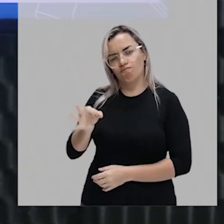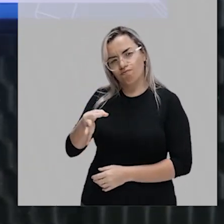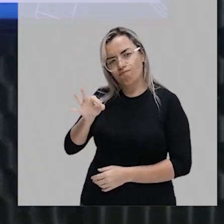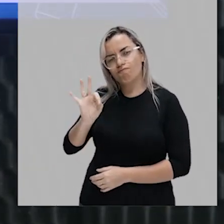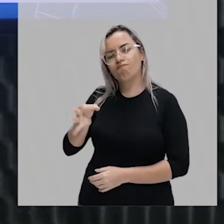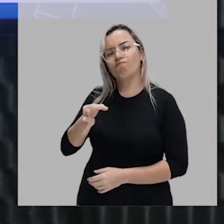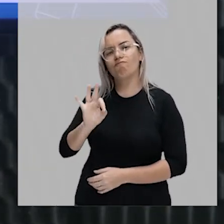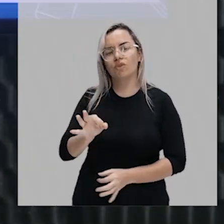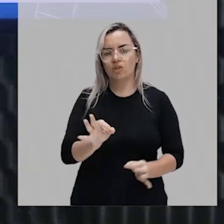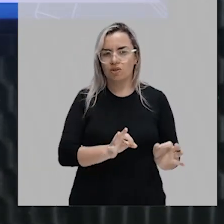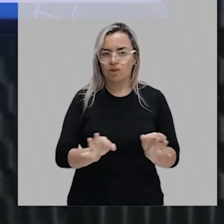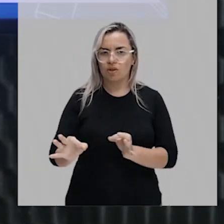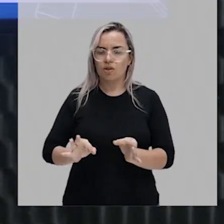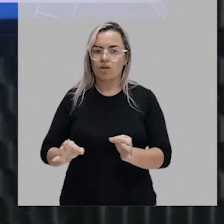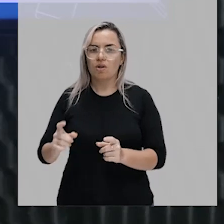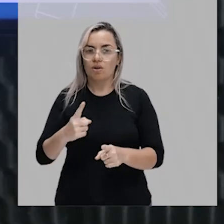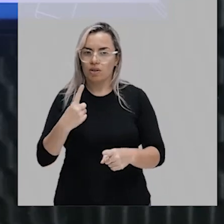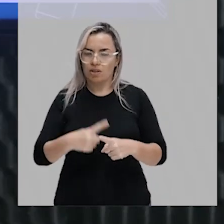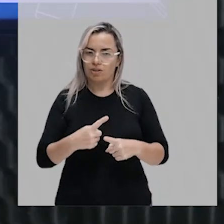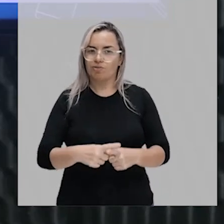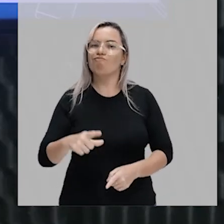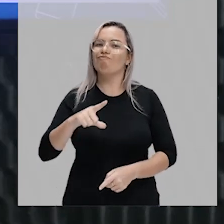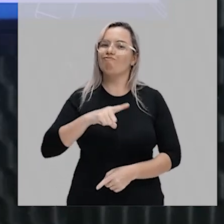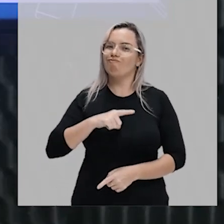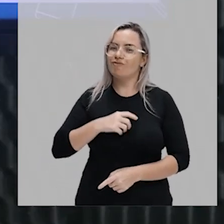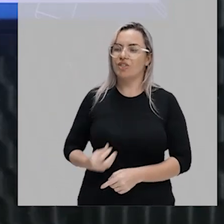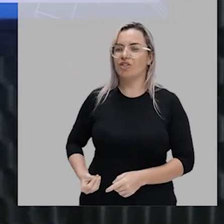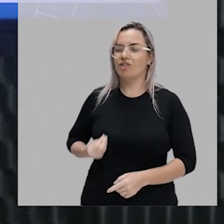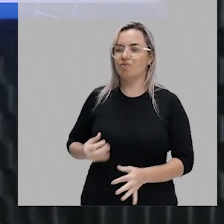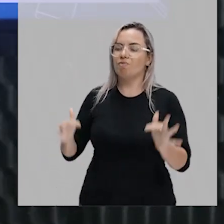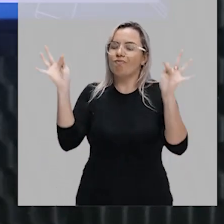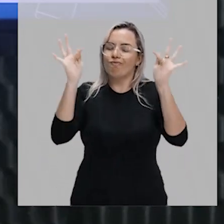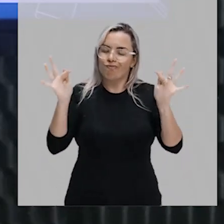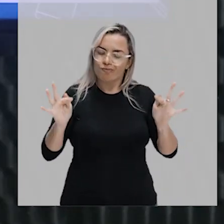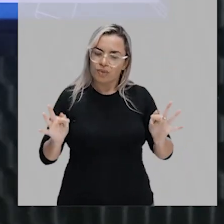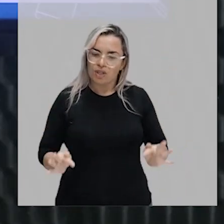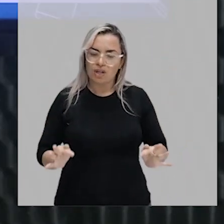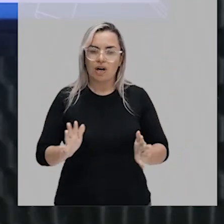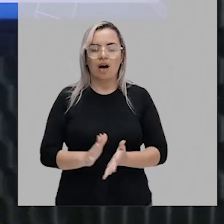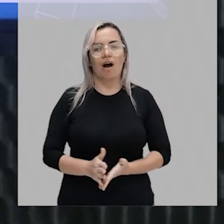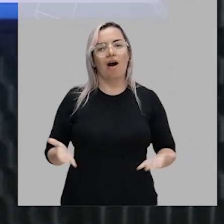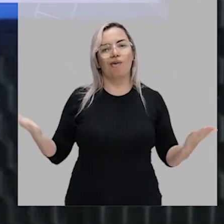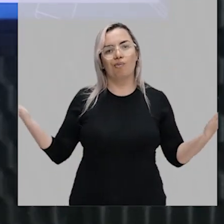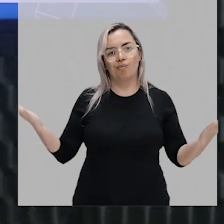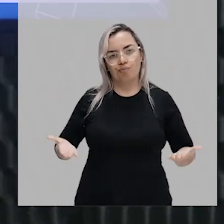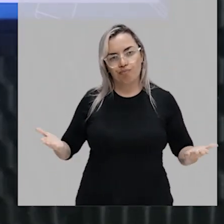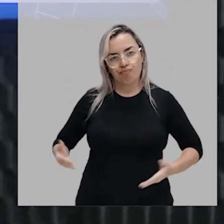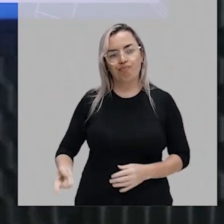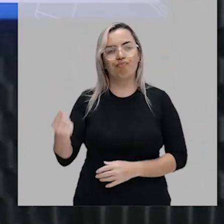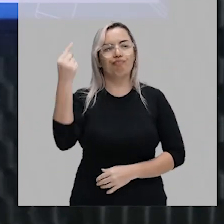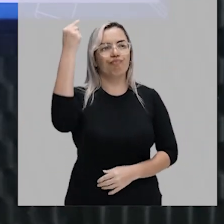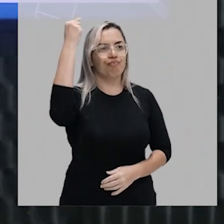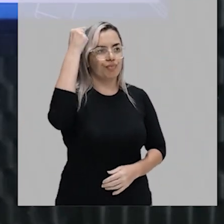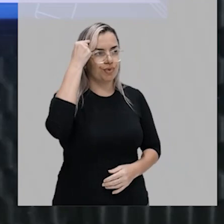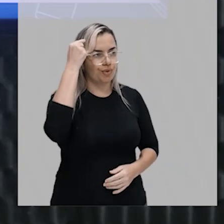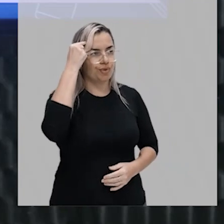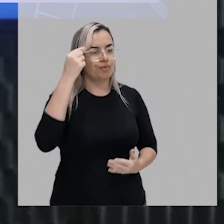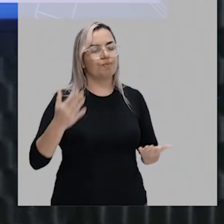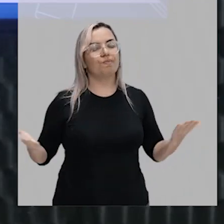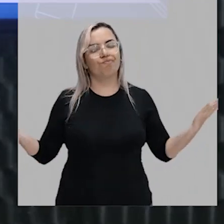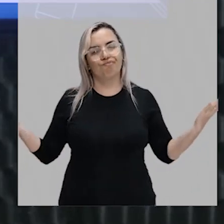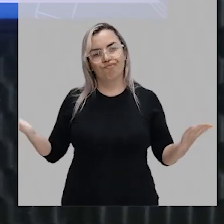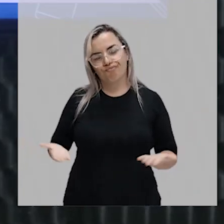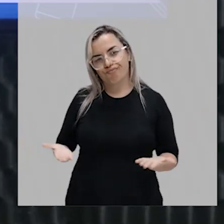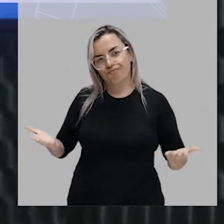ter uma vida mais feliz. É ou não é? Agora você imagina o quanto de jovens que atualmente